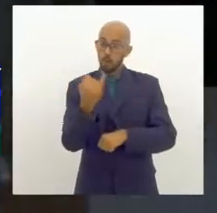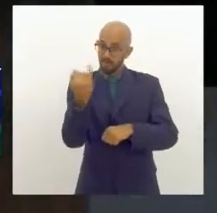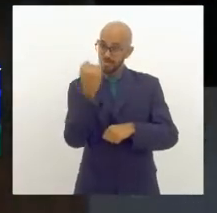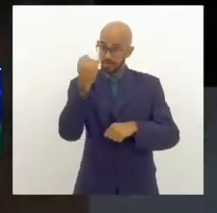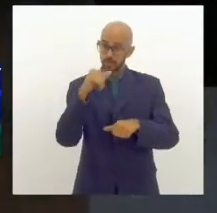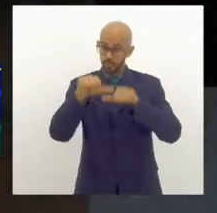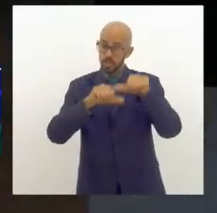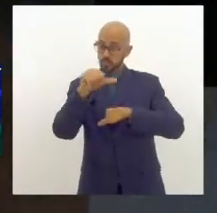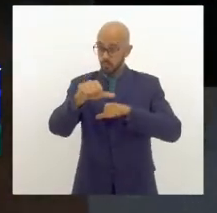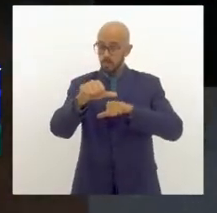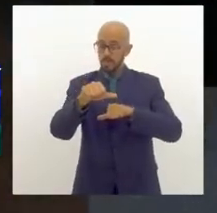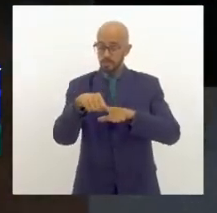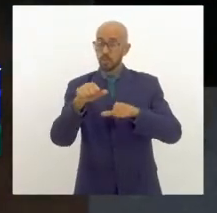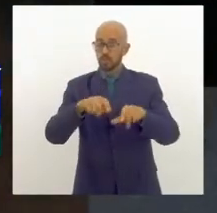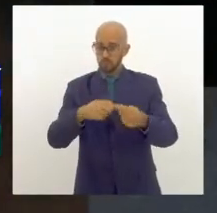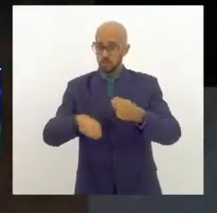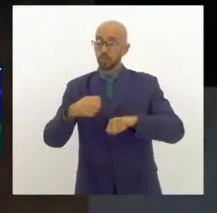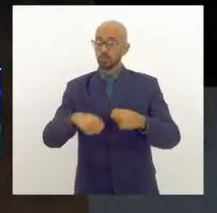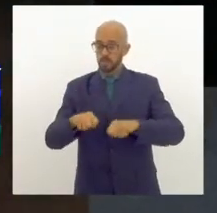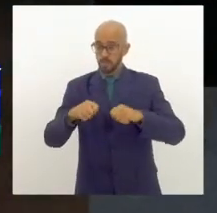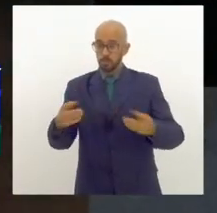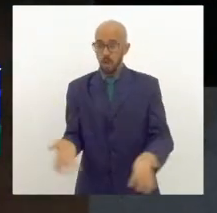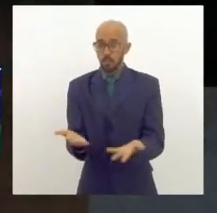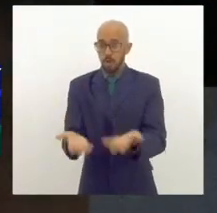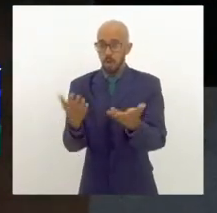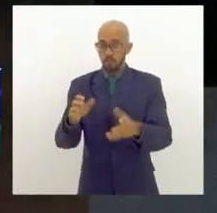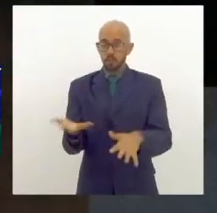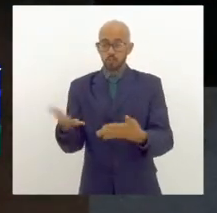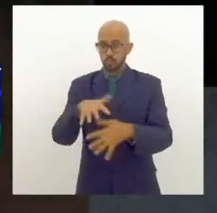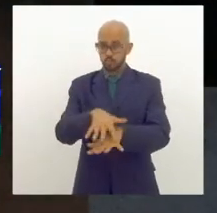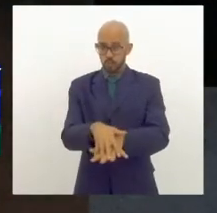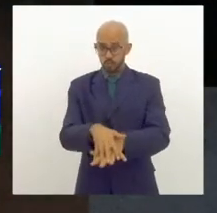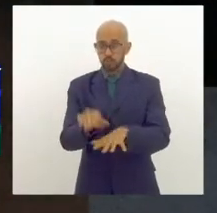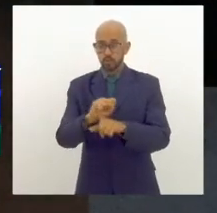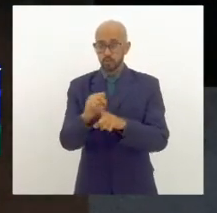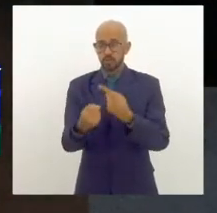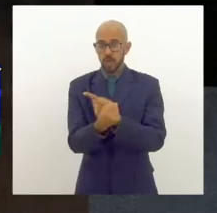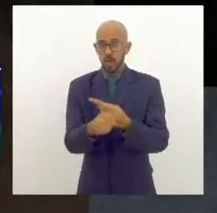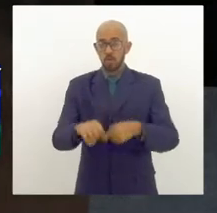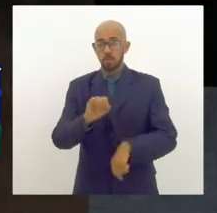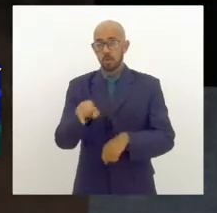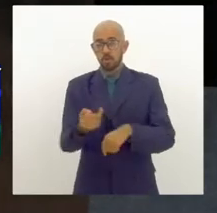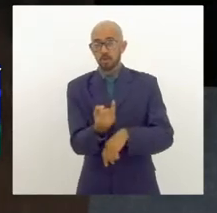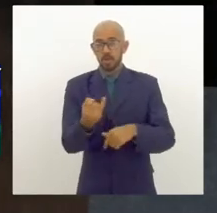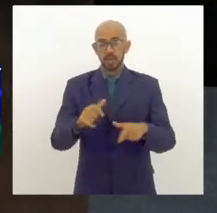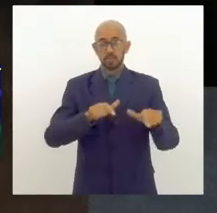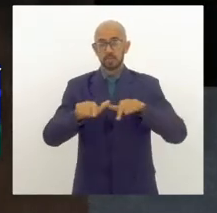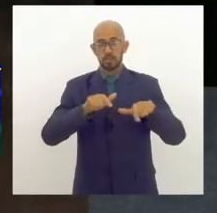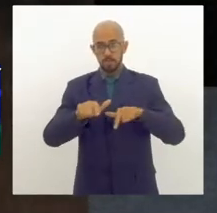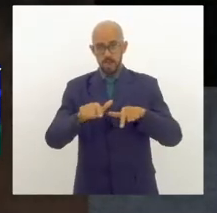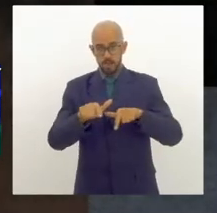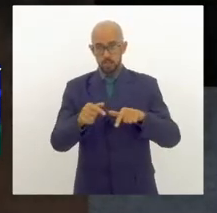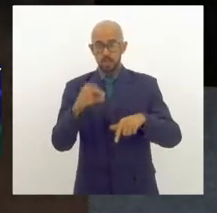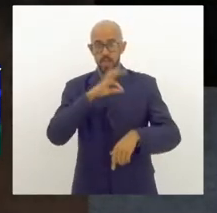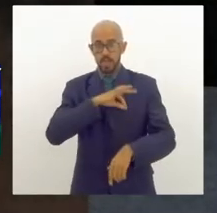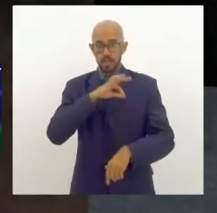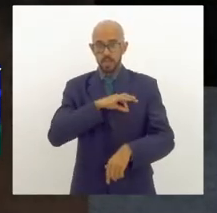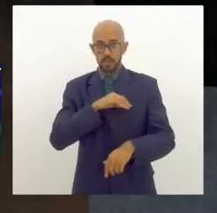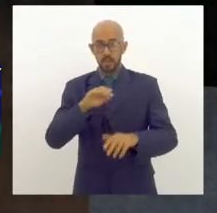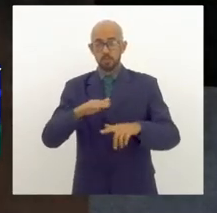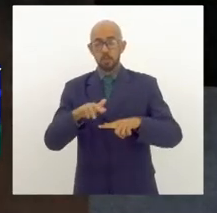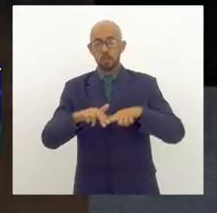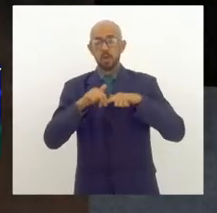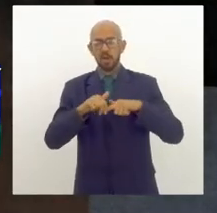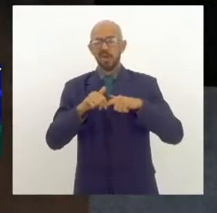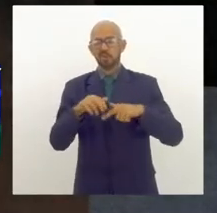porque promove inclusão social e gera oportunidades de emprego e renda, através do aumento do consumo e